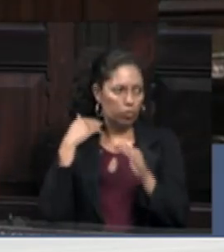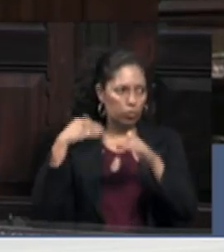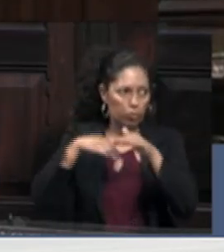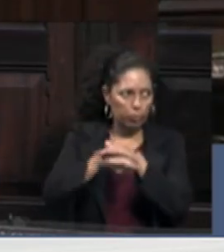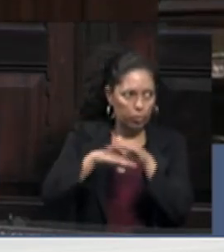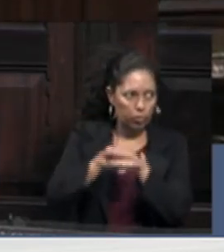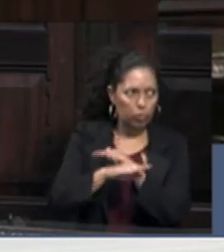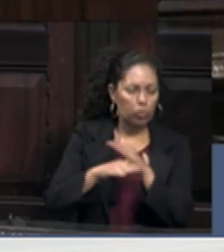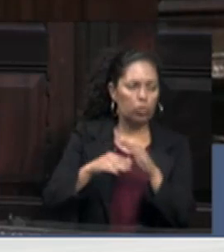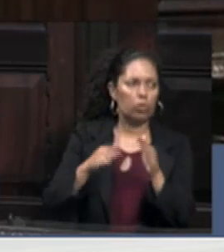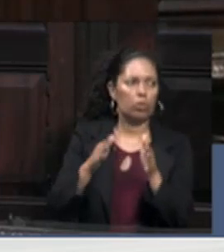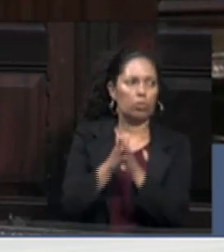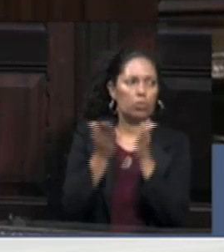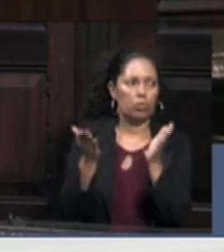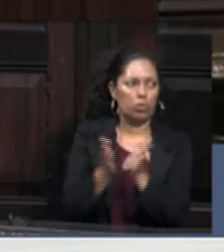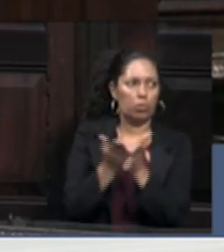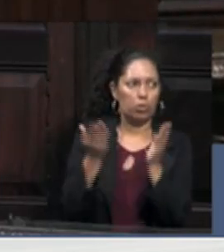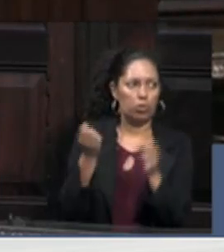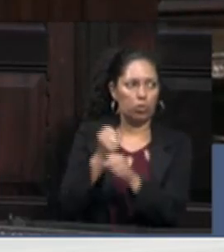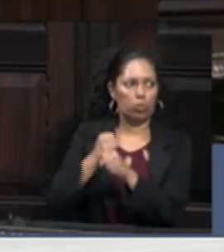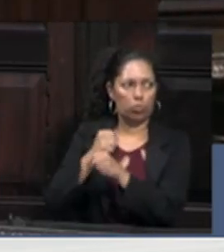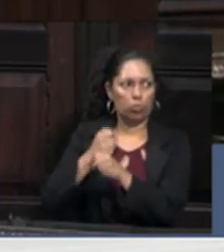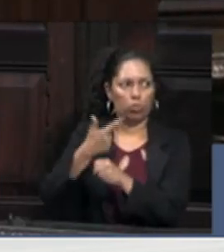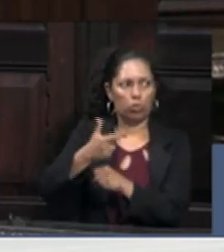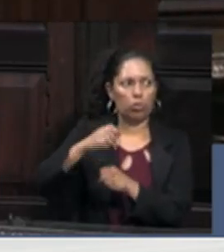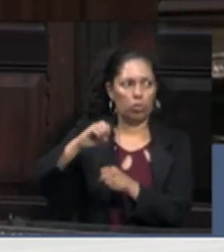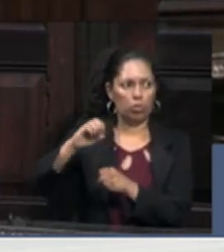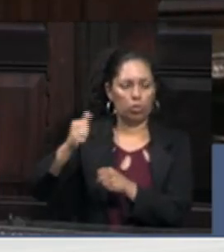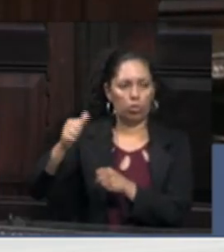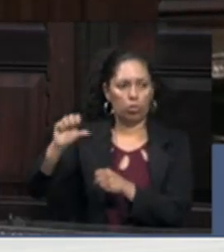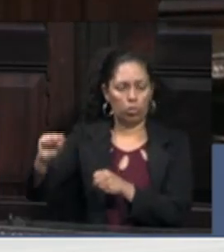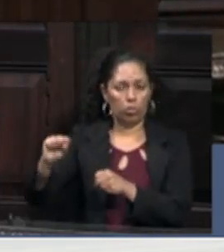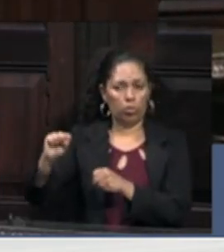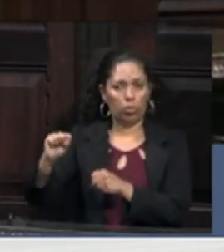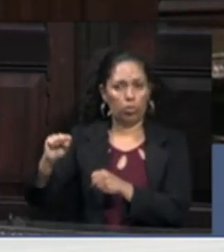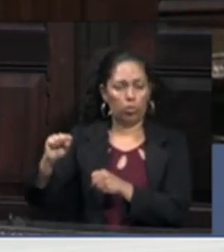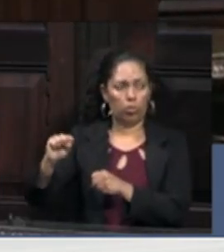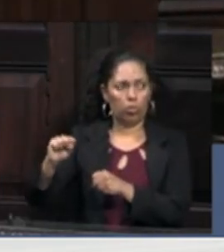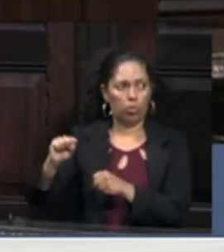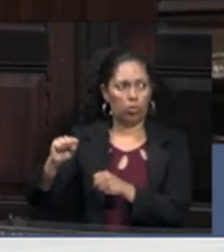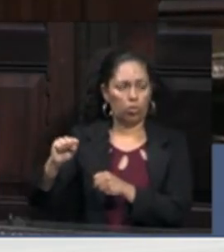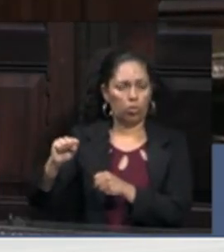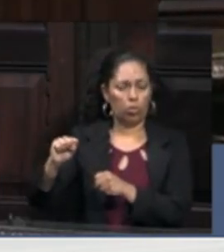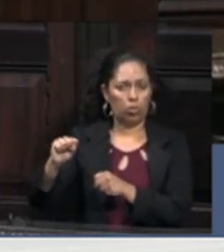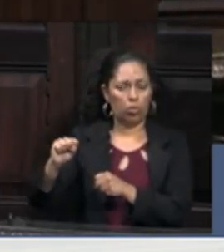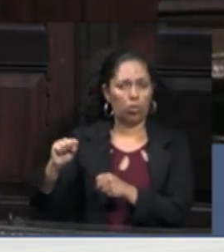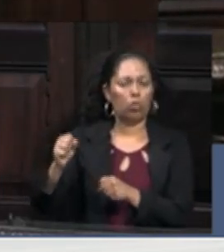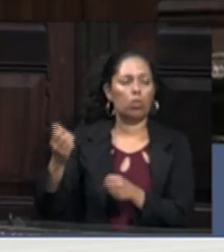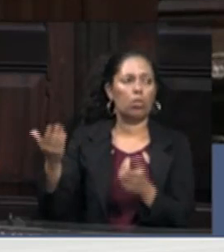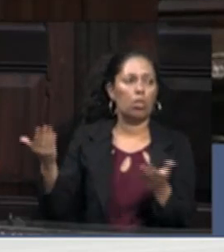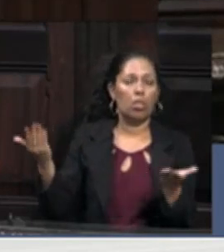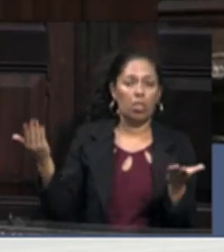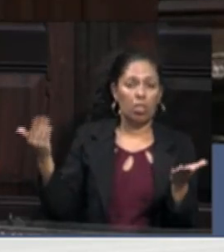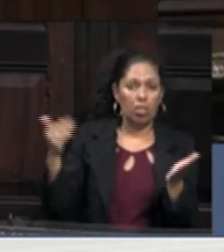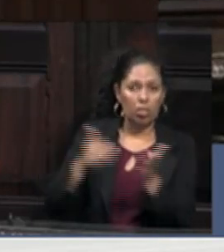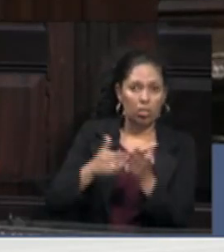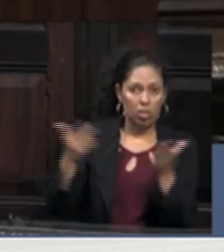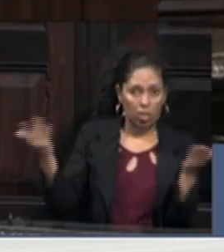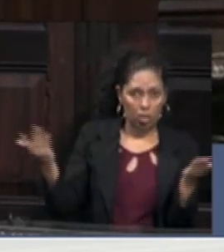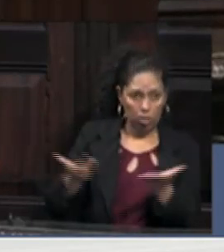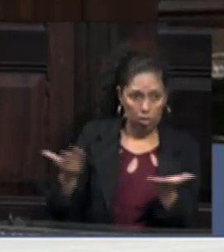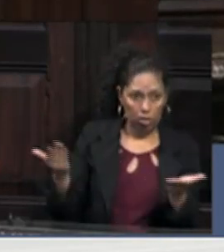para 2018 era de 4 bilhões e 500 milhões de reais. Até agora, novembro de